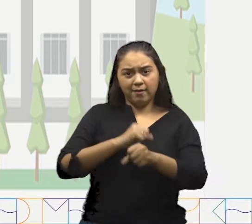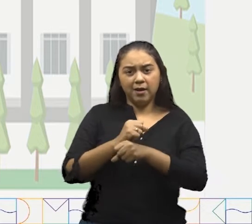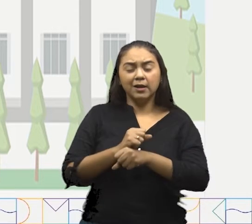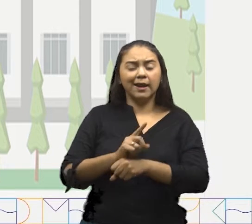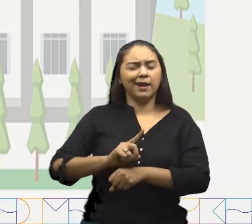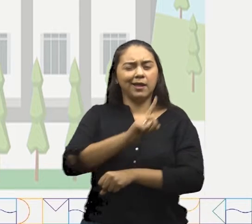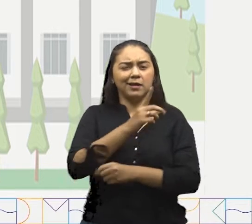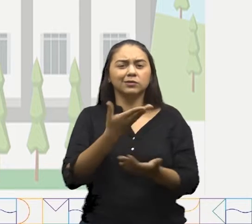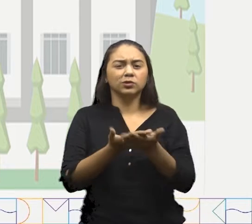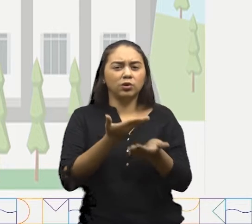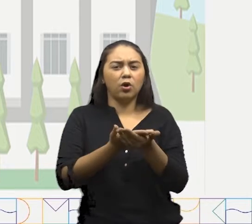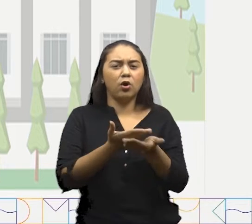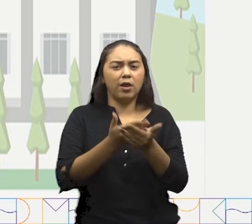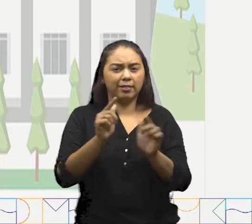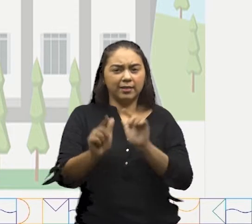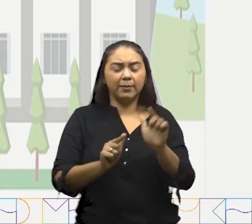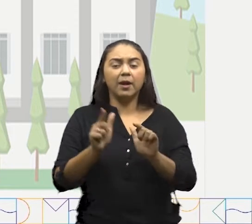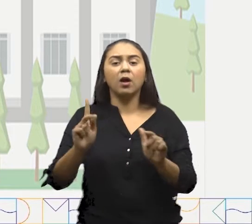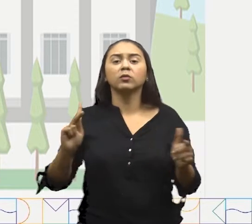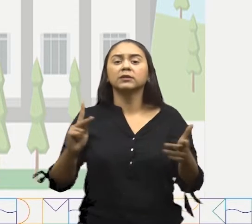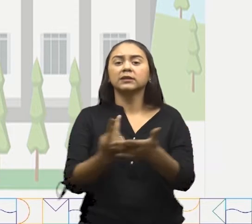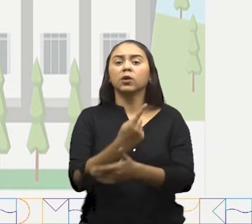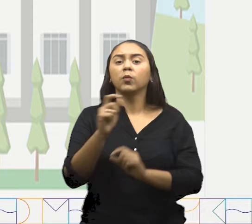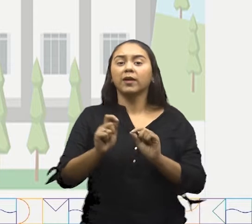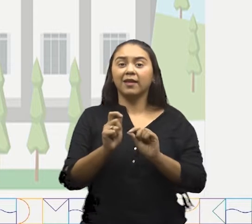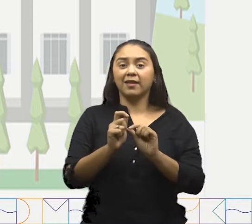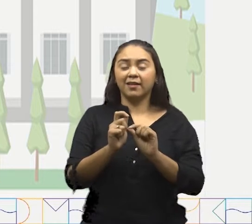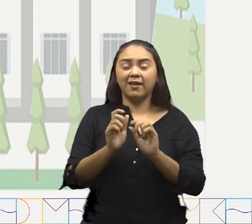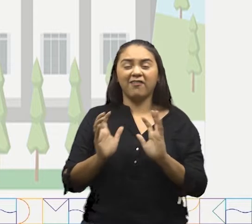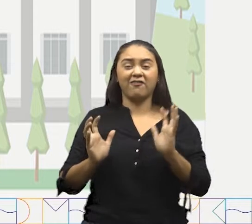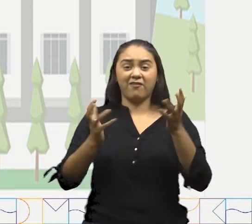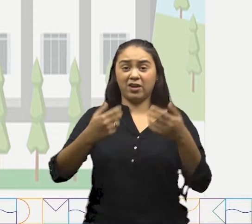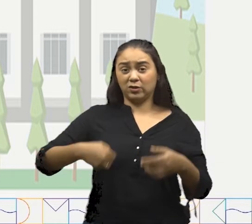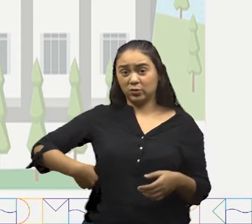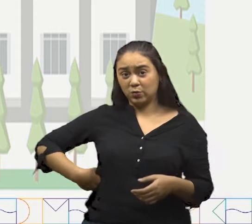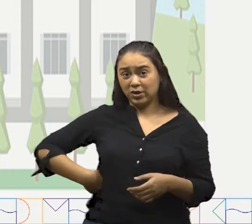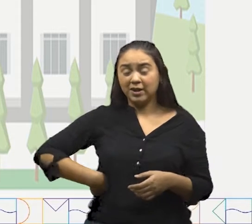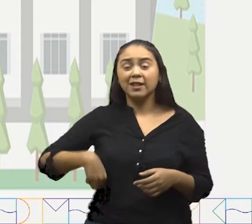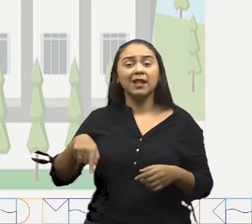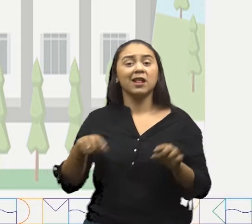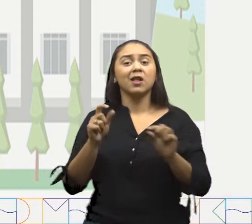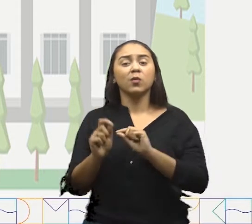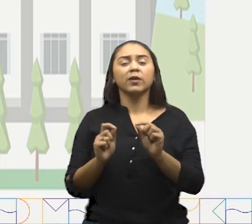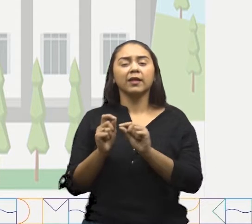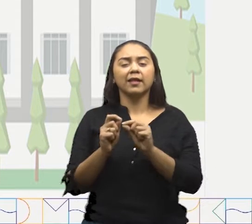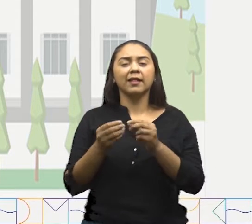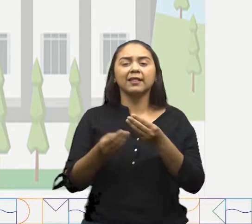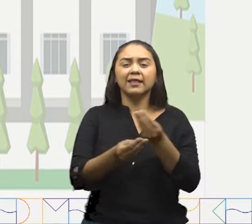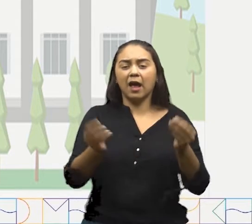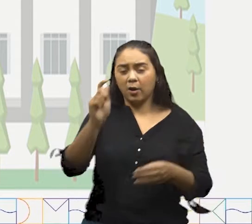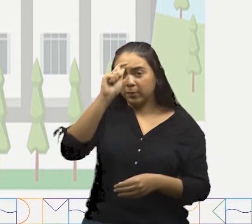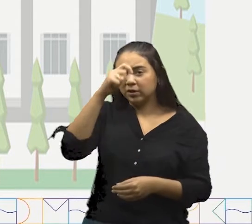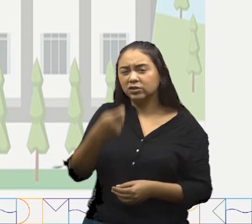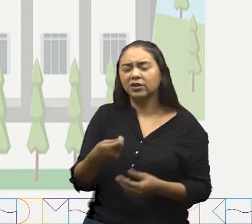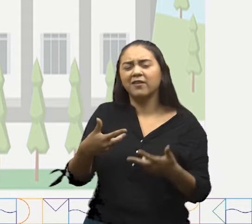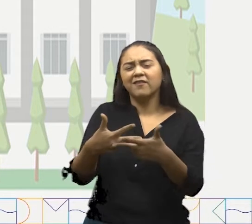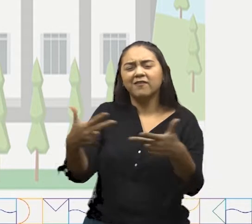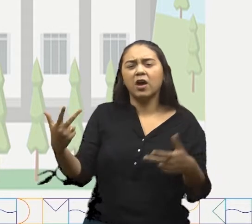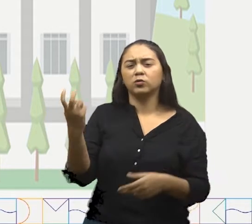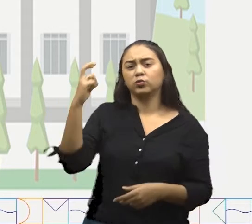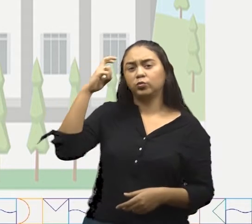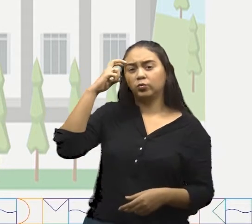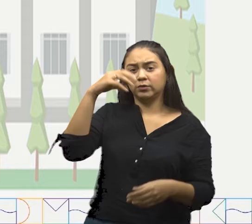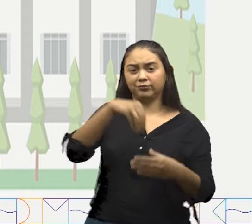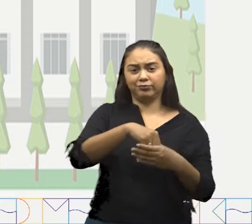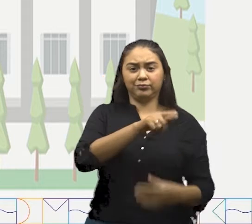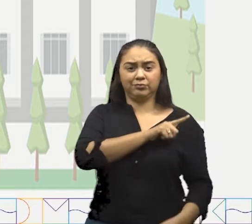em que ele trabalha, aconteceu a festa junina, que geralmente homenageia diversas culturas que existem no